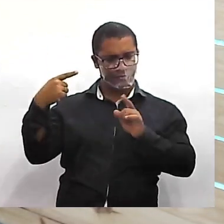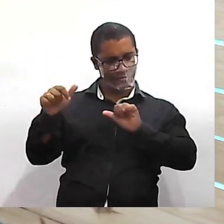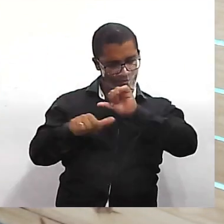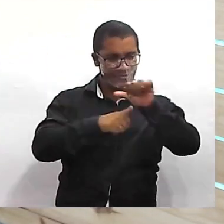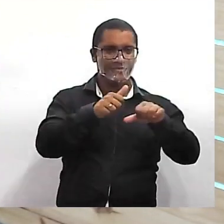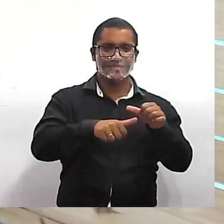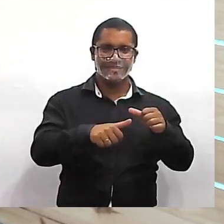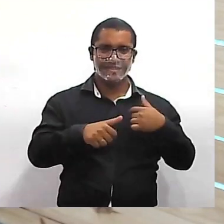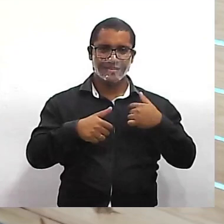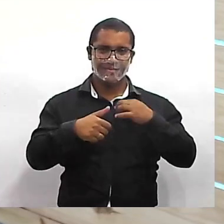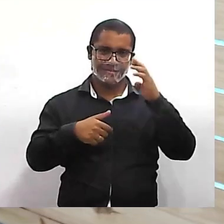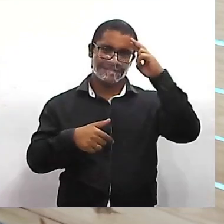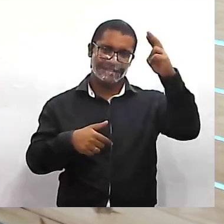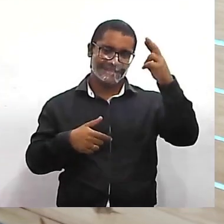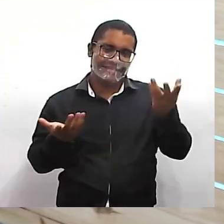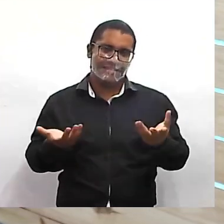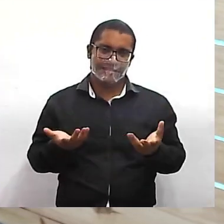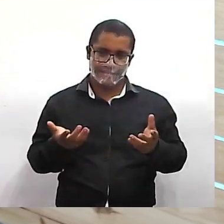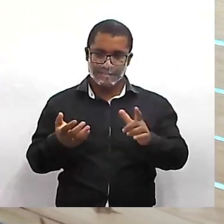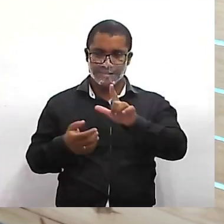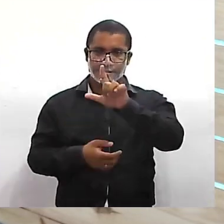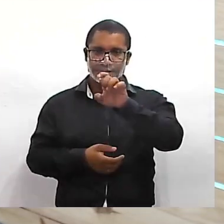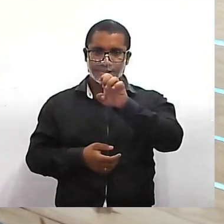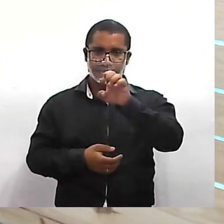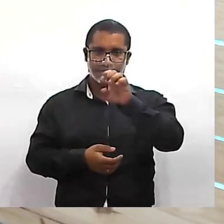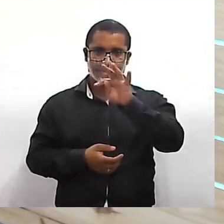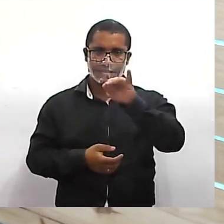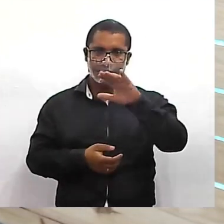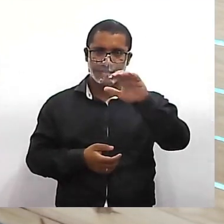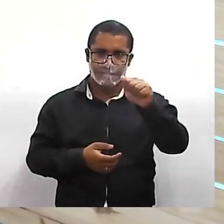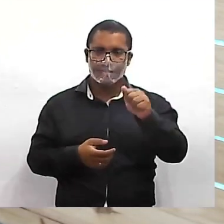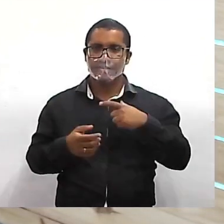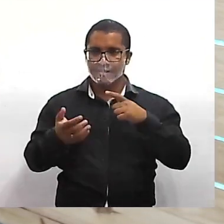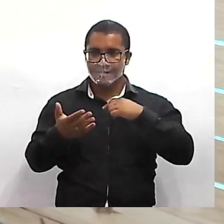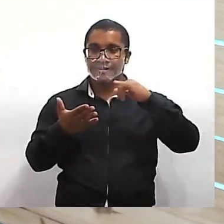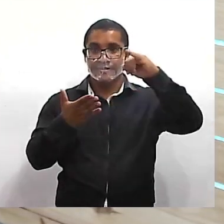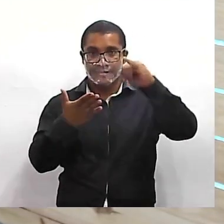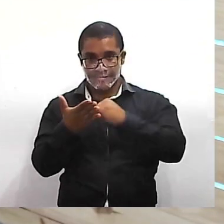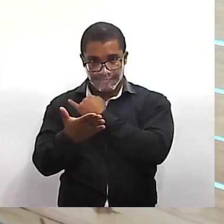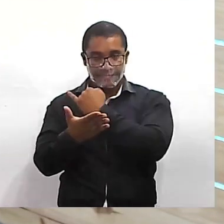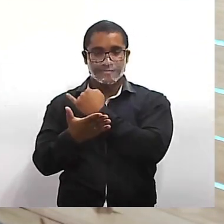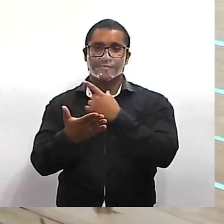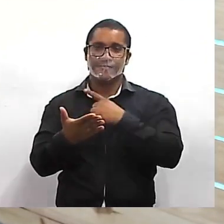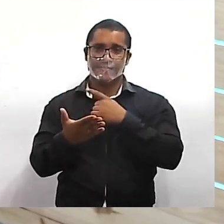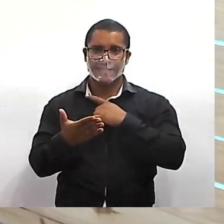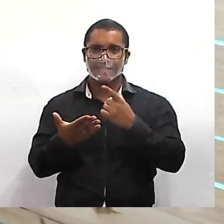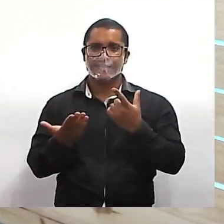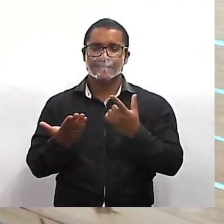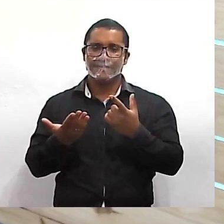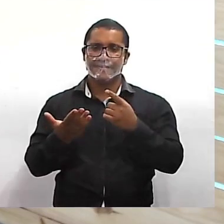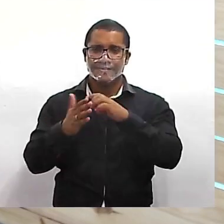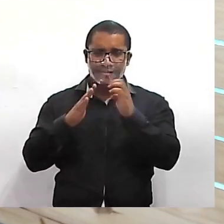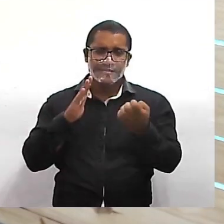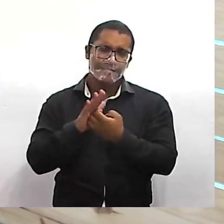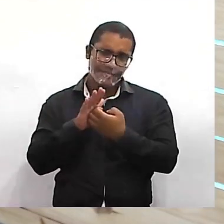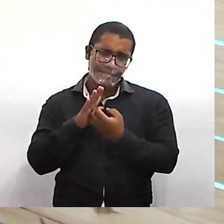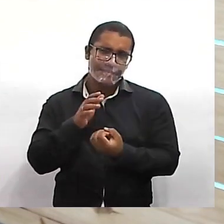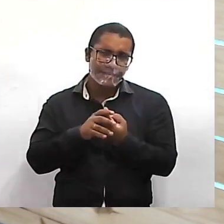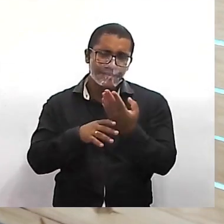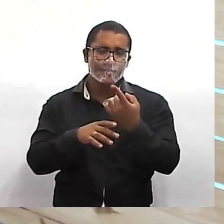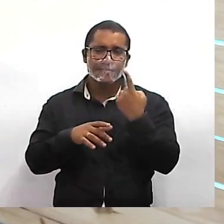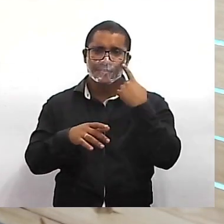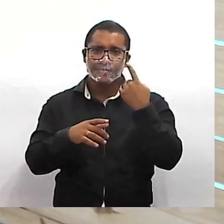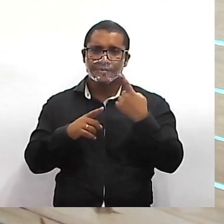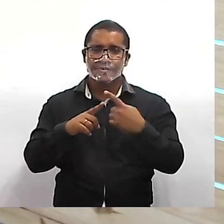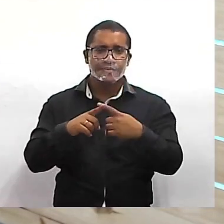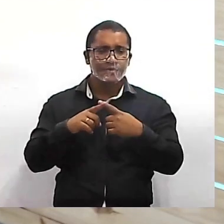Letícia resolveu fazer o registro de empreendedora formalizada após ver crescer a procura por